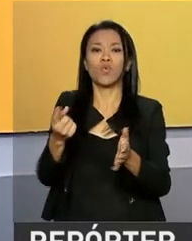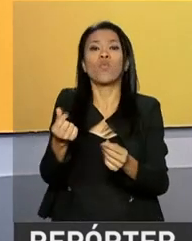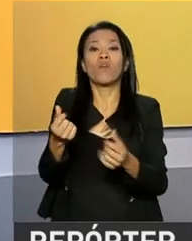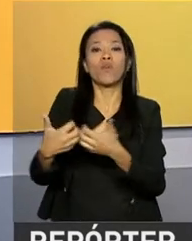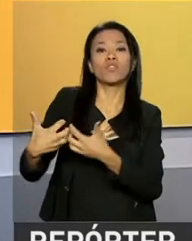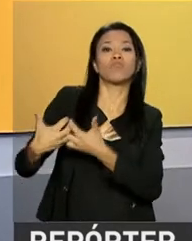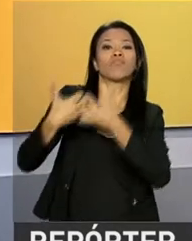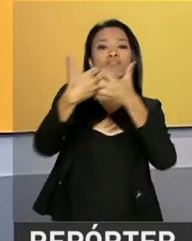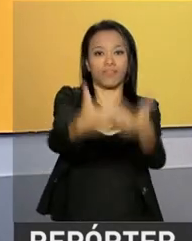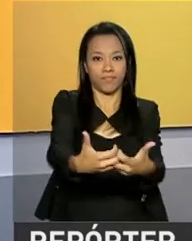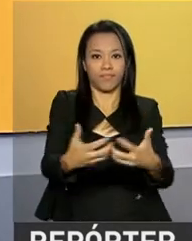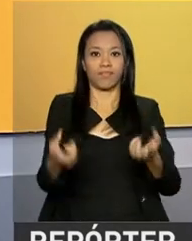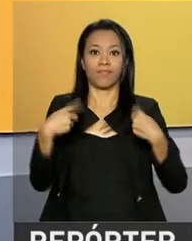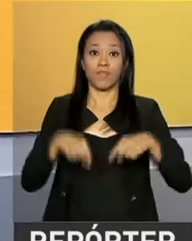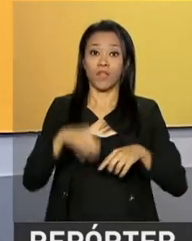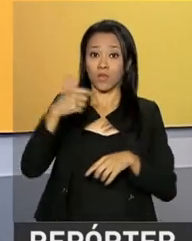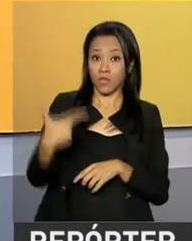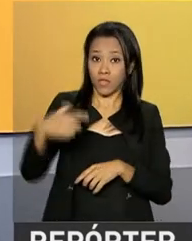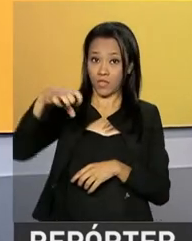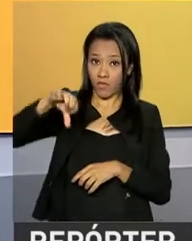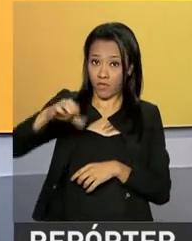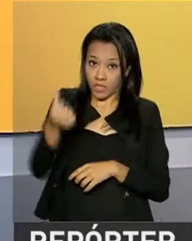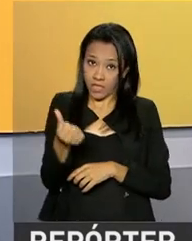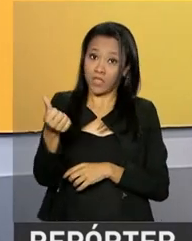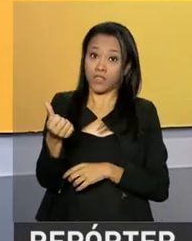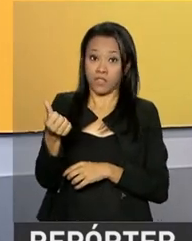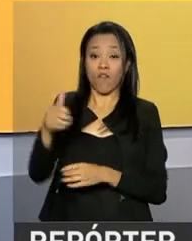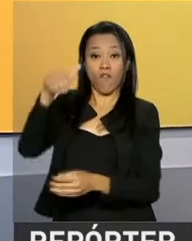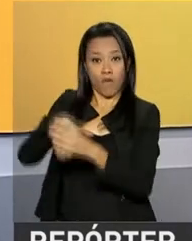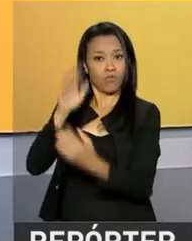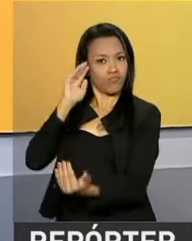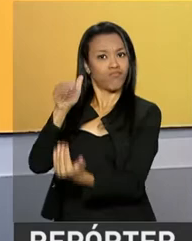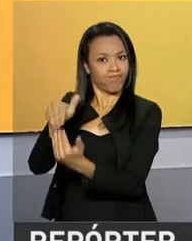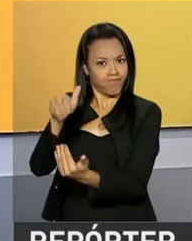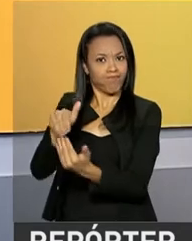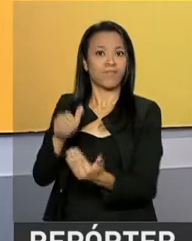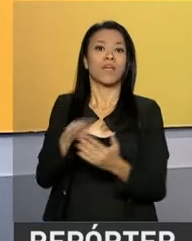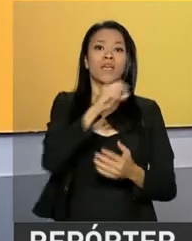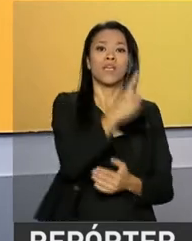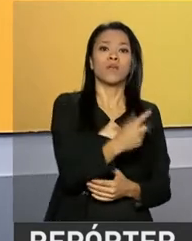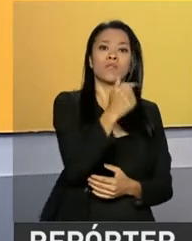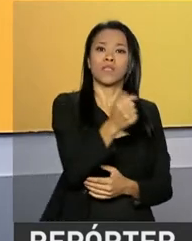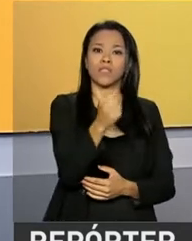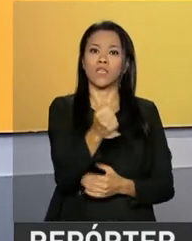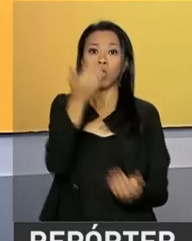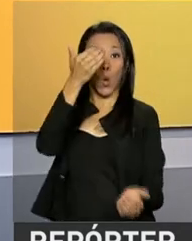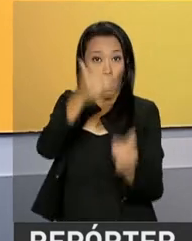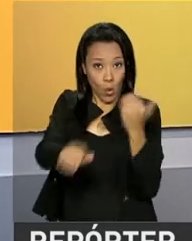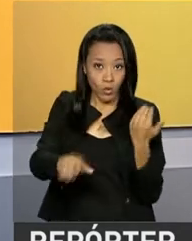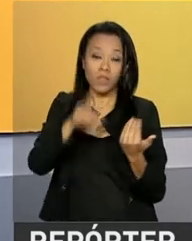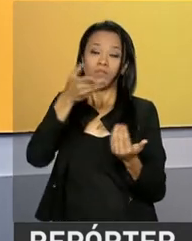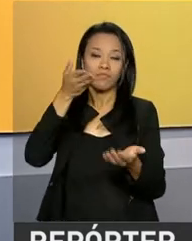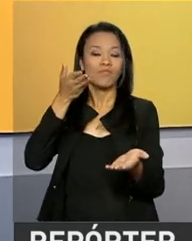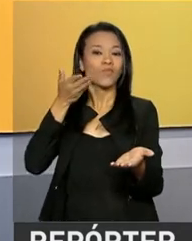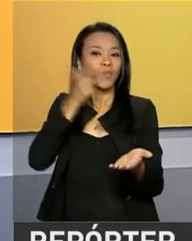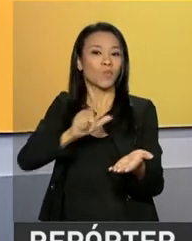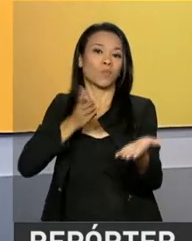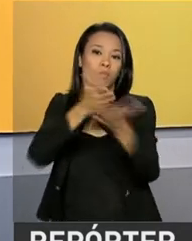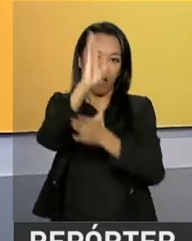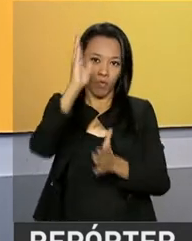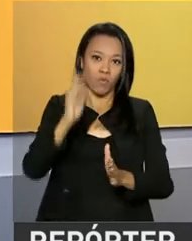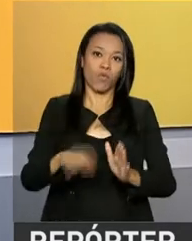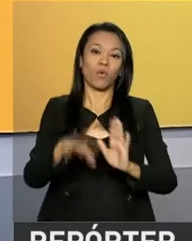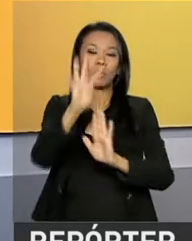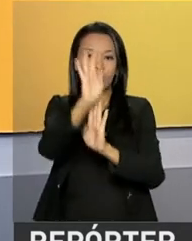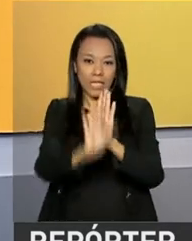votos a favor e 167 contra foi aprovado o texto base da reforma trabalhista no